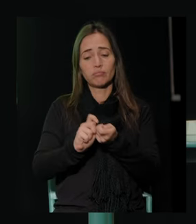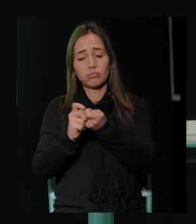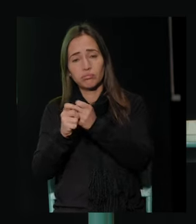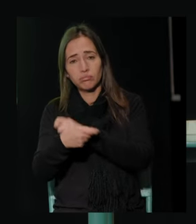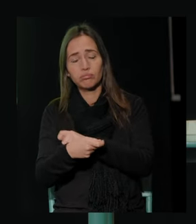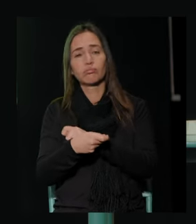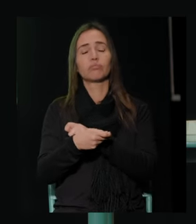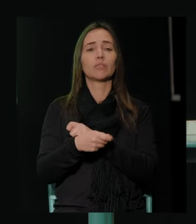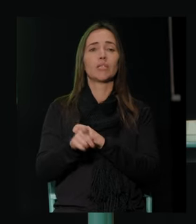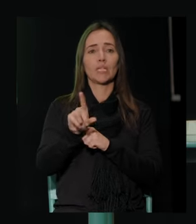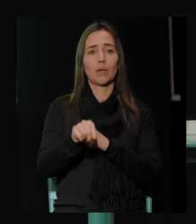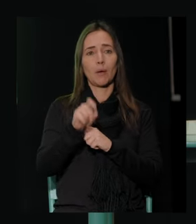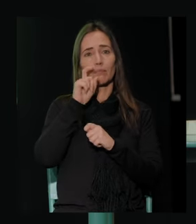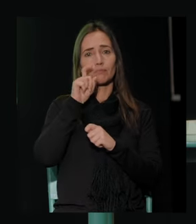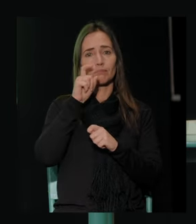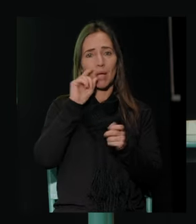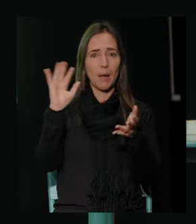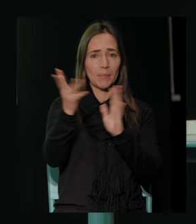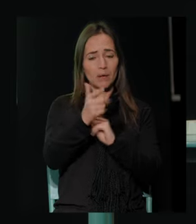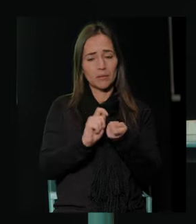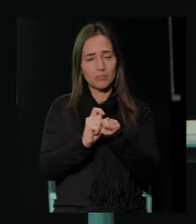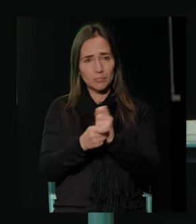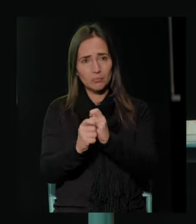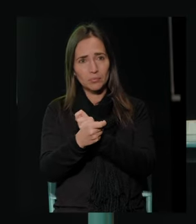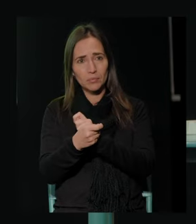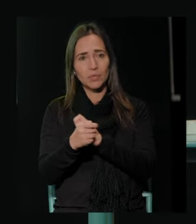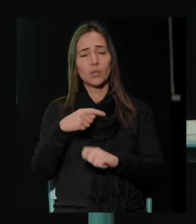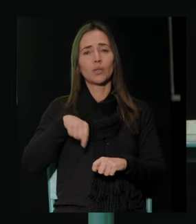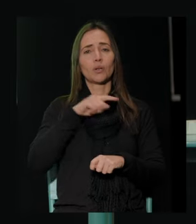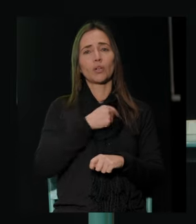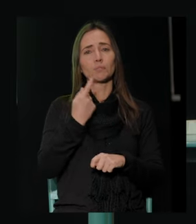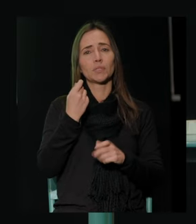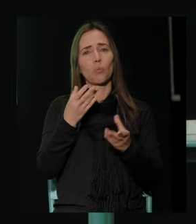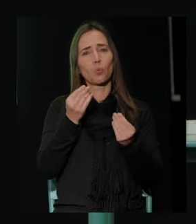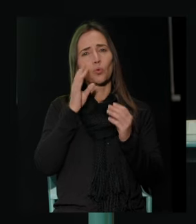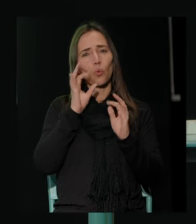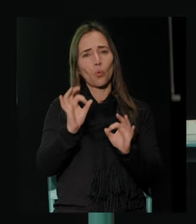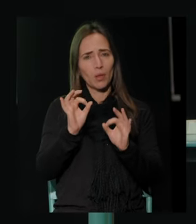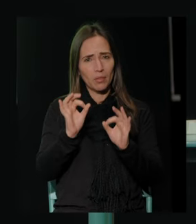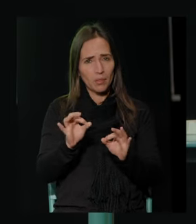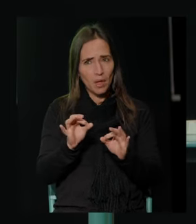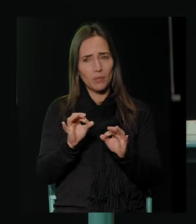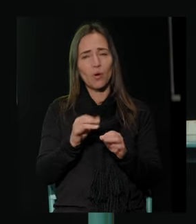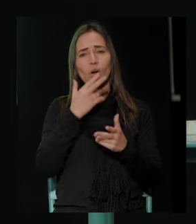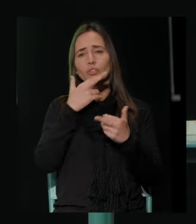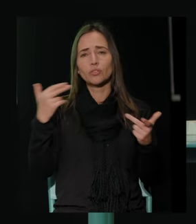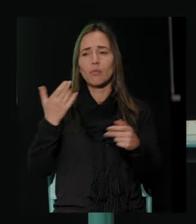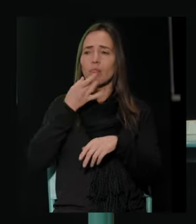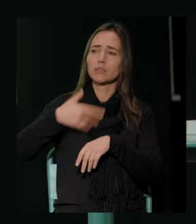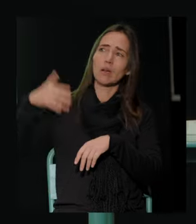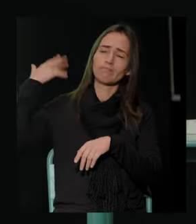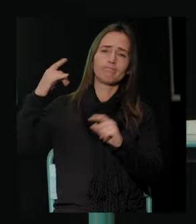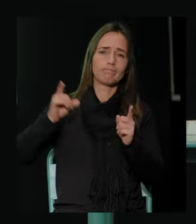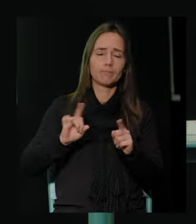transição ecológica, de certa forma, temos que ter muito cuidado para não deixar a componente da biodiversidade para trás e